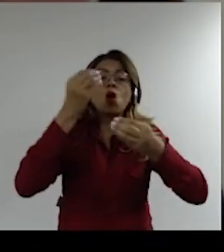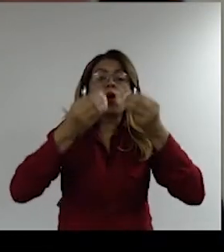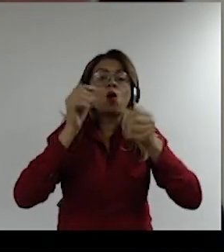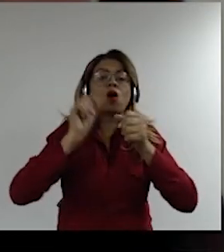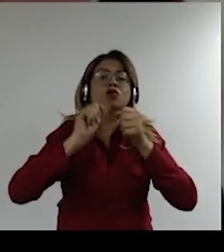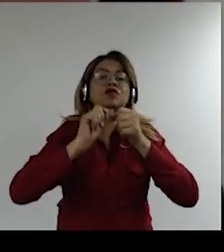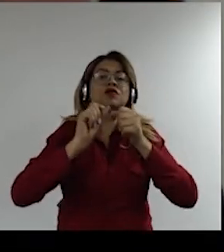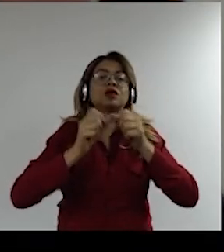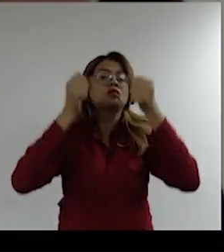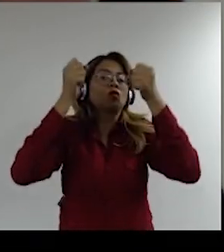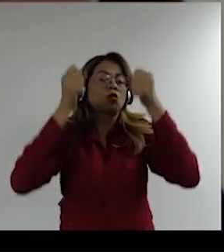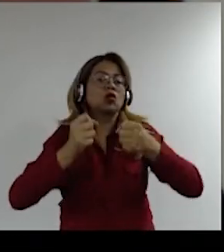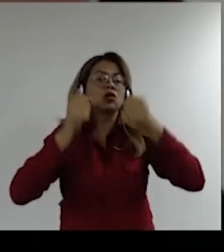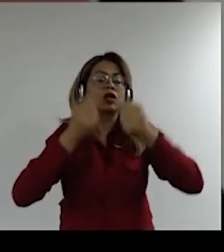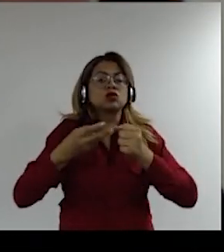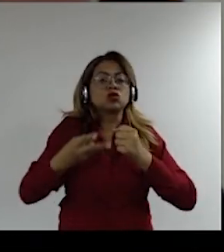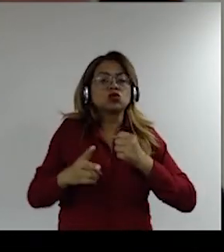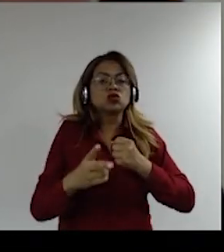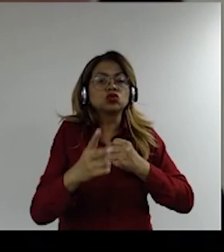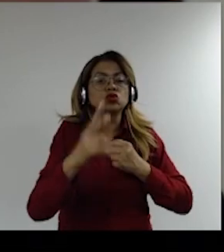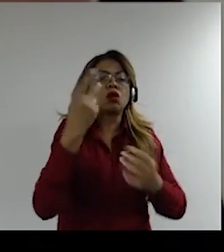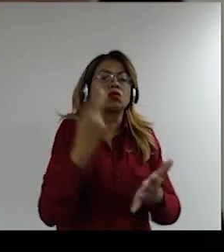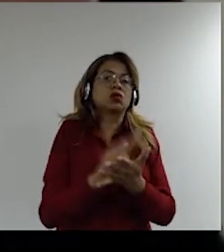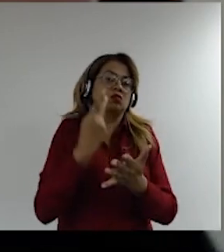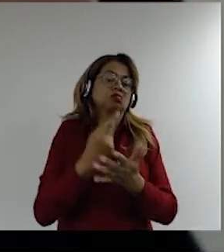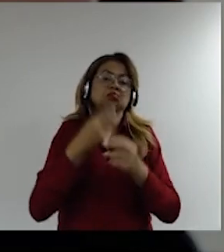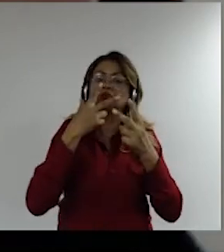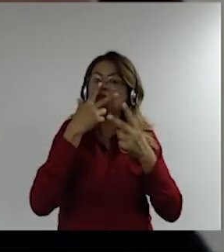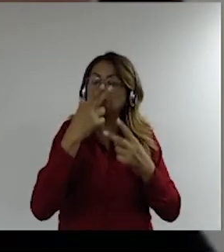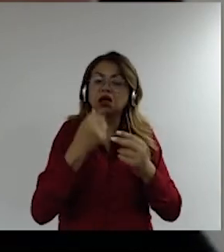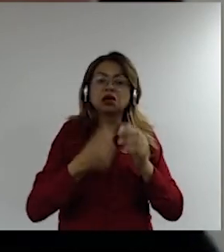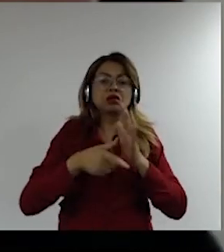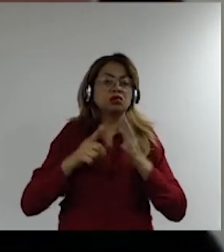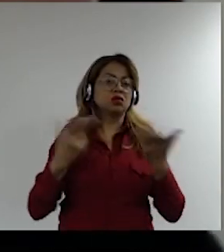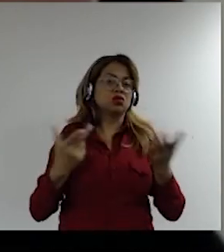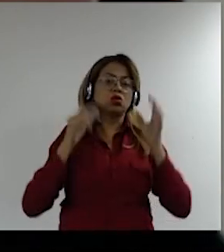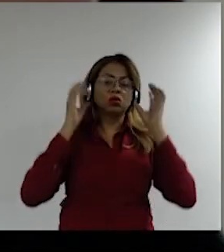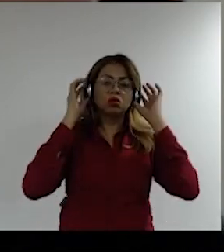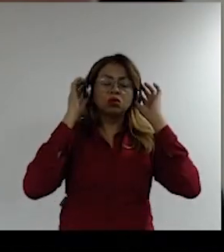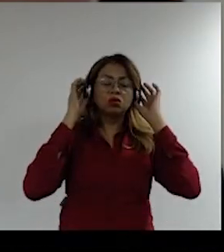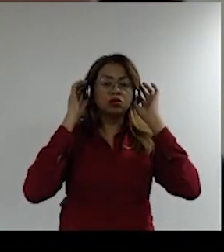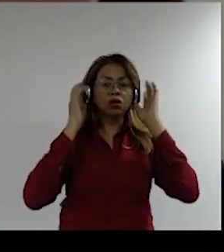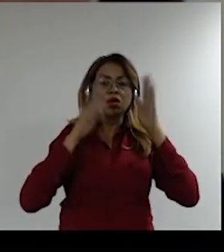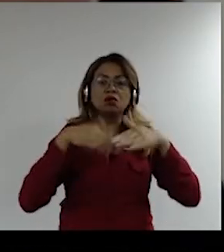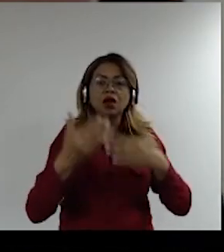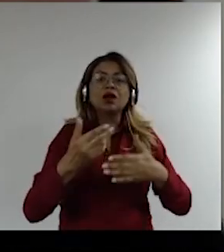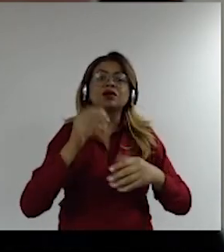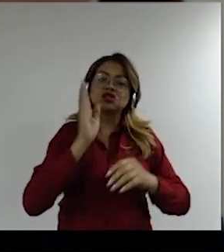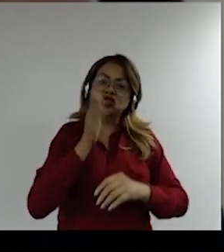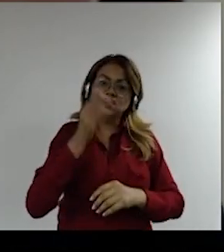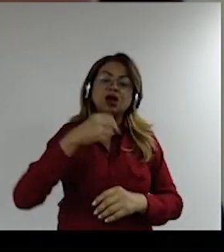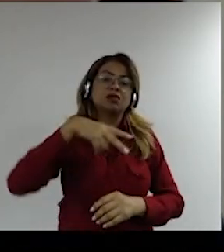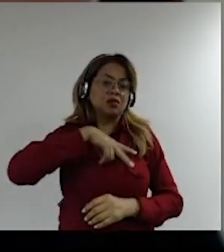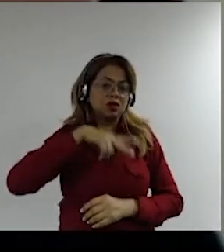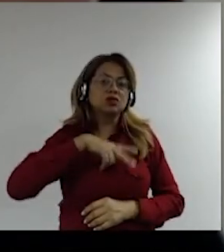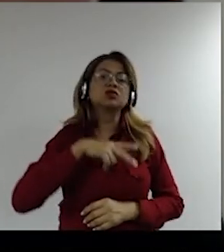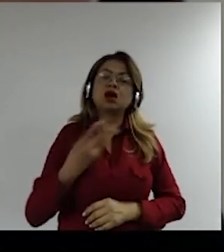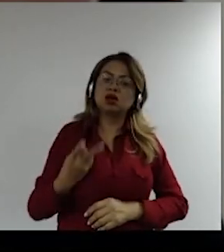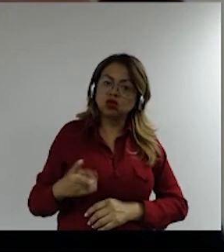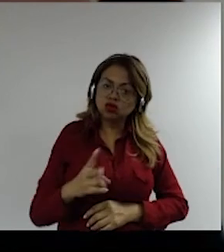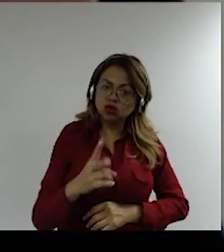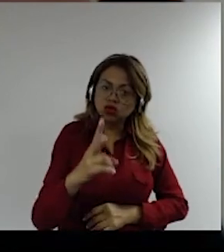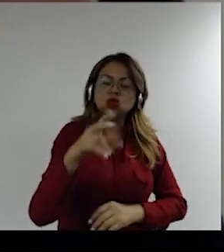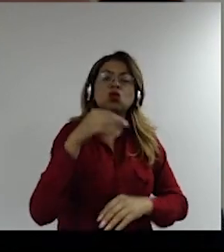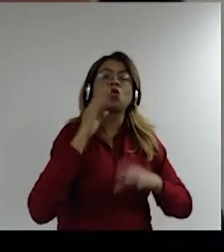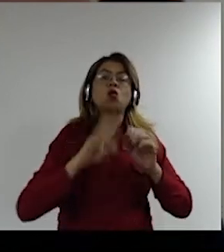fazer com que isso pudesse continuar acontecendo. Ao contrário das instituições privadas, que continuaram, insistiram, e para o corpo docente das